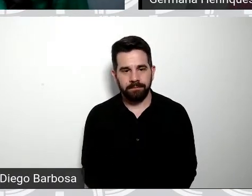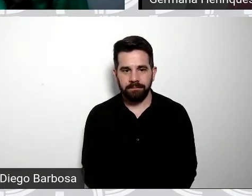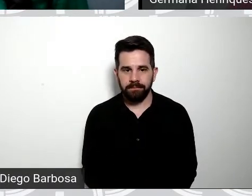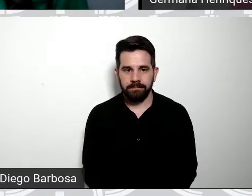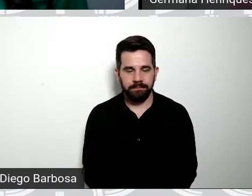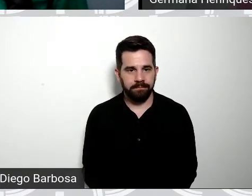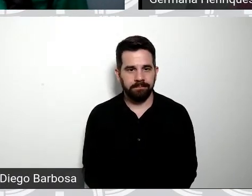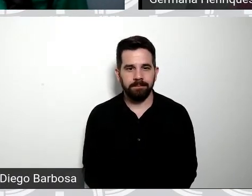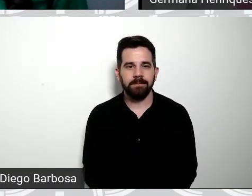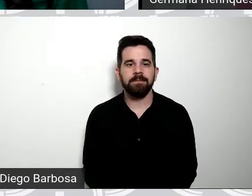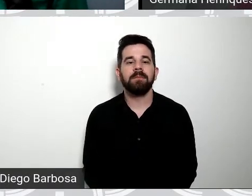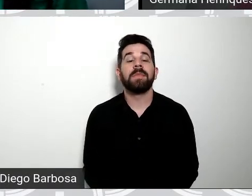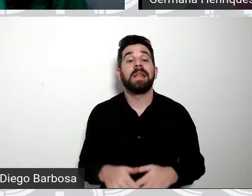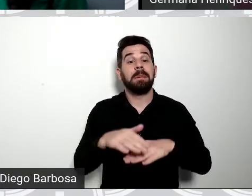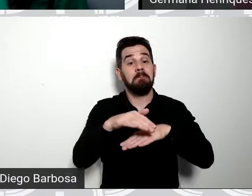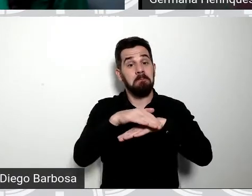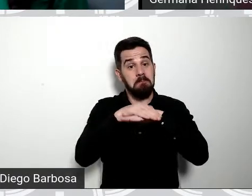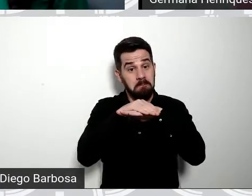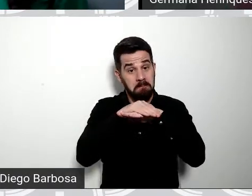Berman